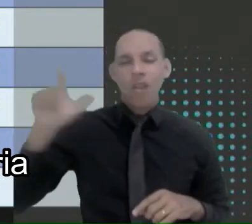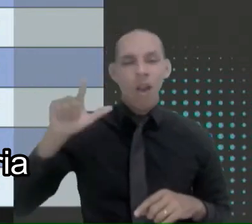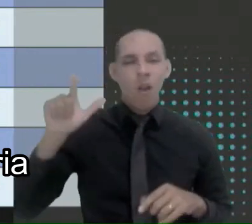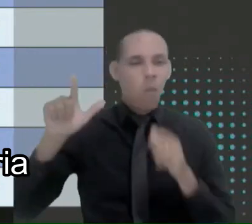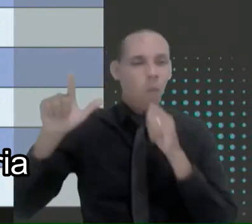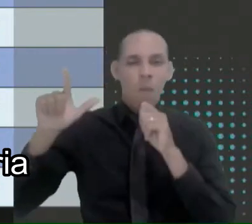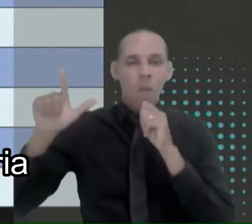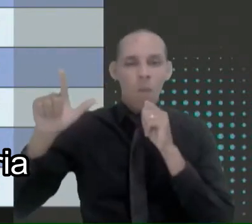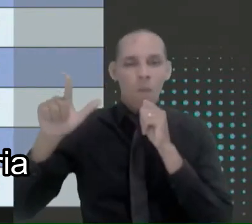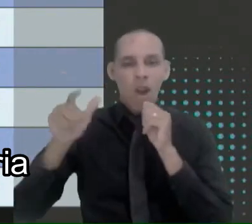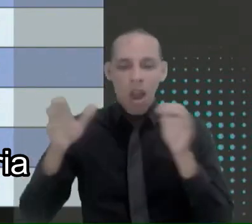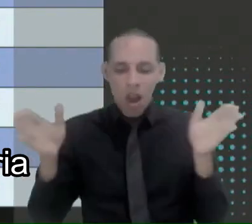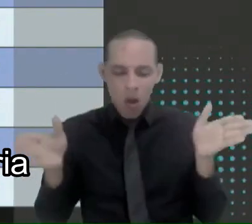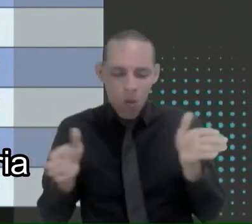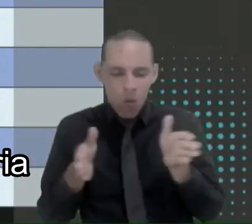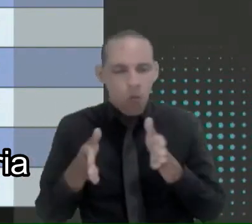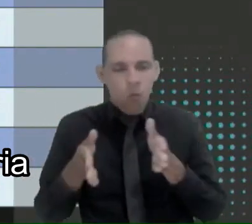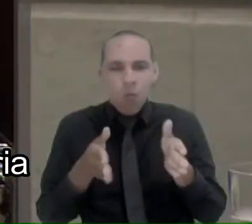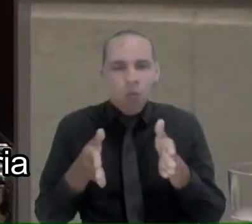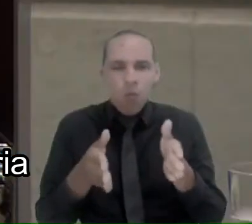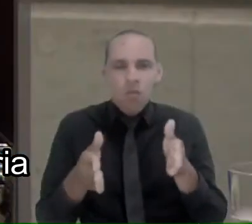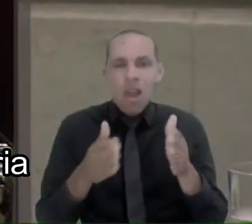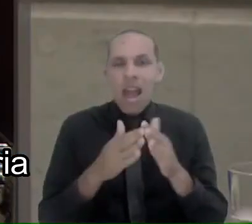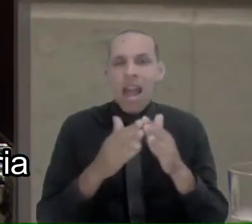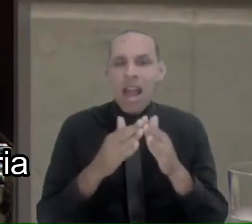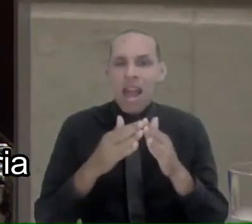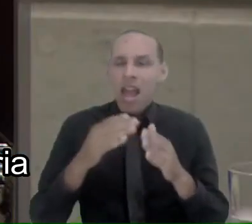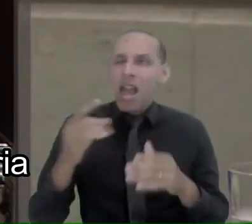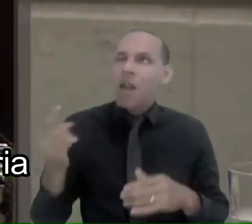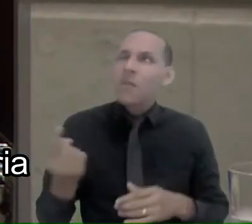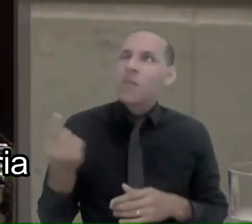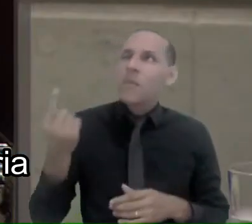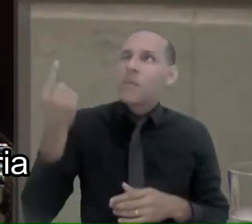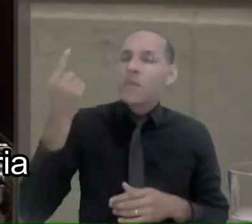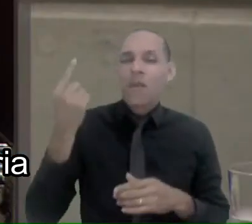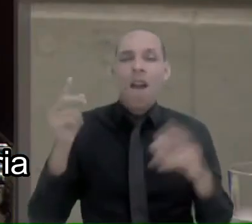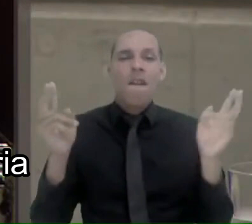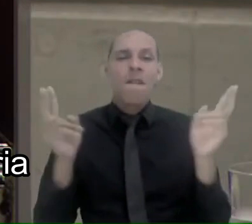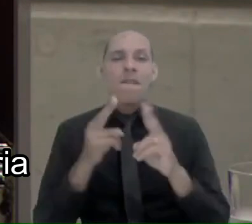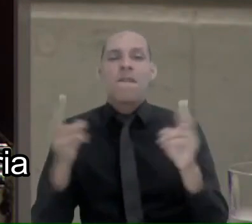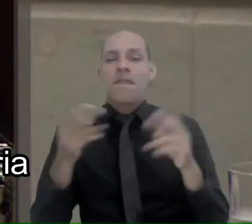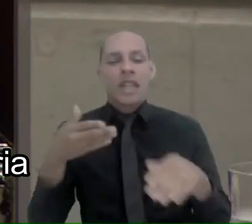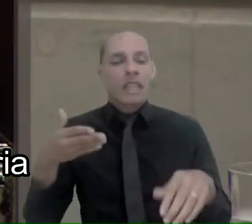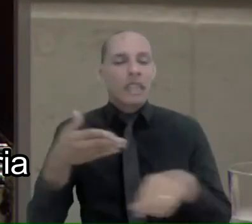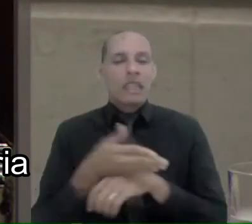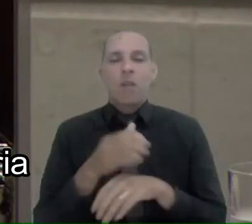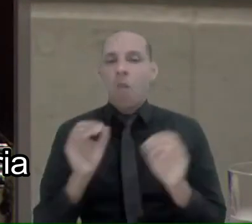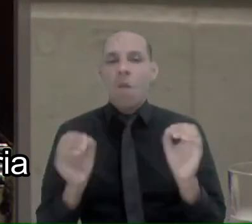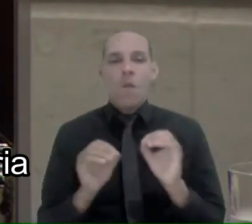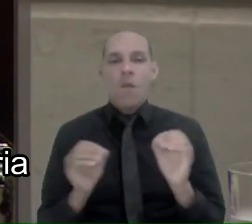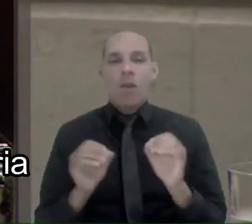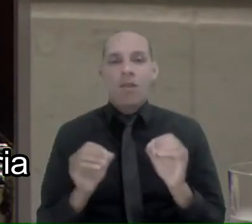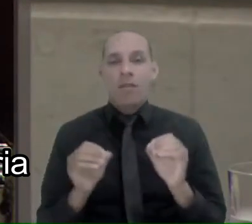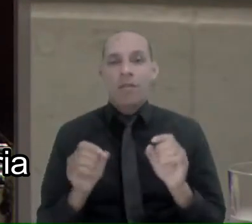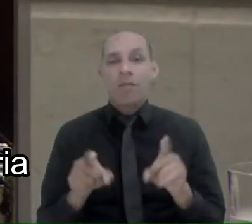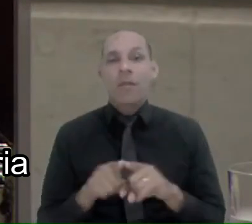becos coalescem casas no seu topo e a circulação de ar fica impedida. Quando você entra na moradia